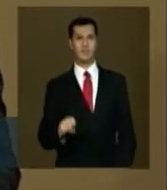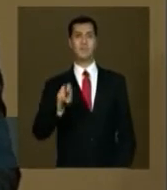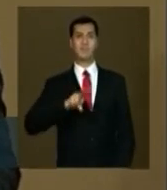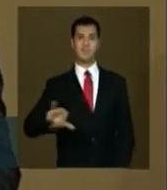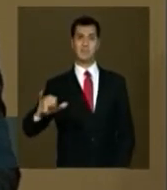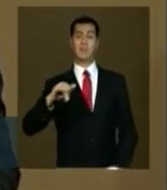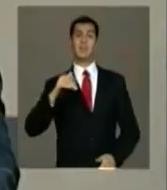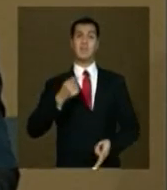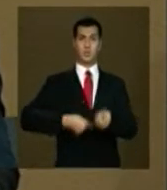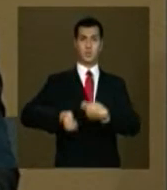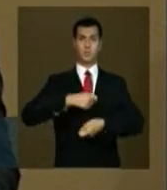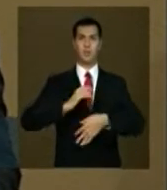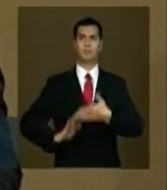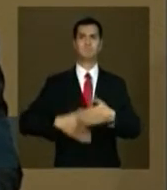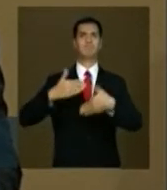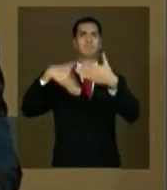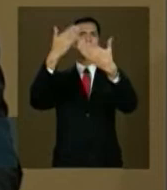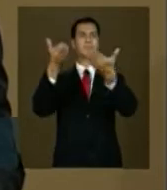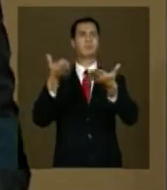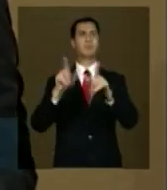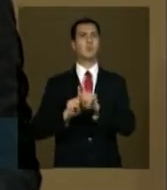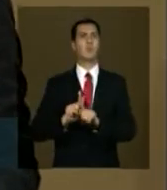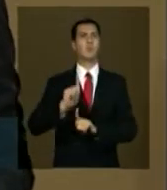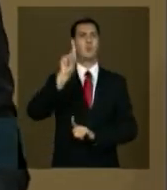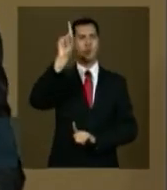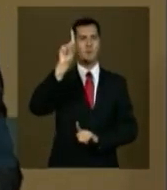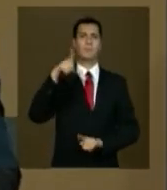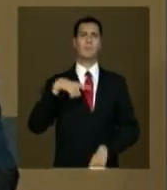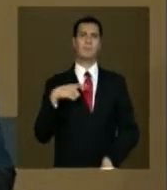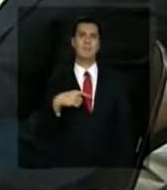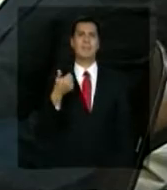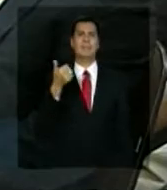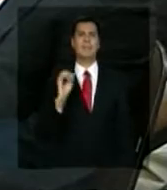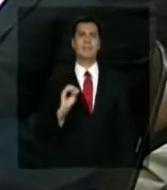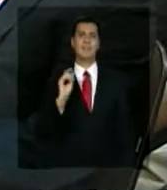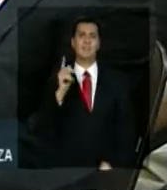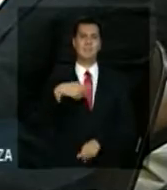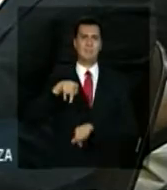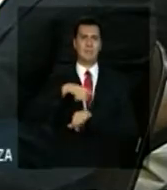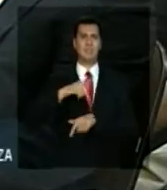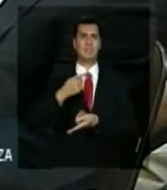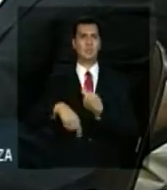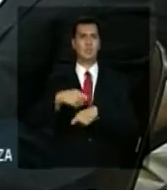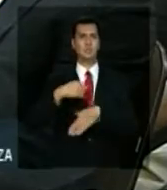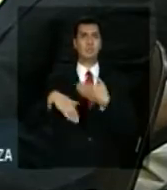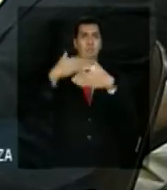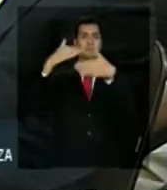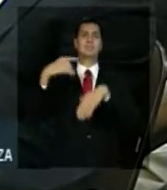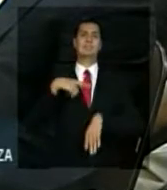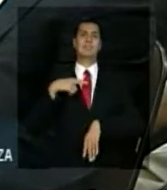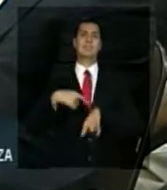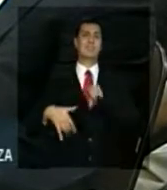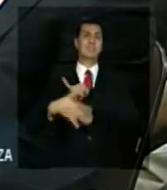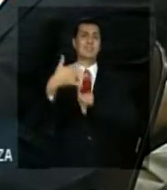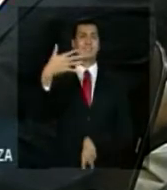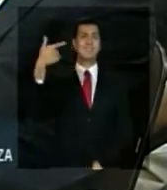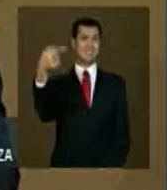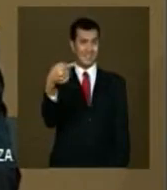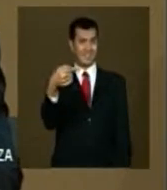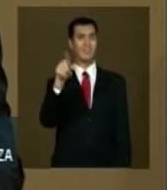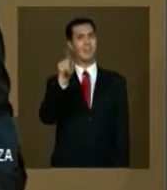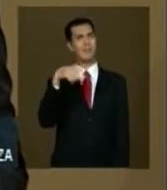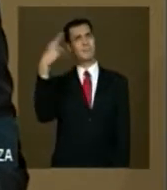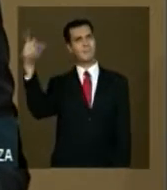econômico nos próximos 5 anos dentre as 10 economias que mais crescem hoje sete são africanas e na última